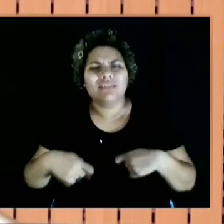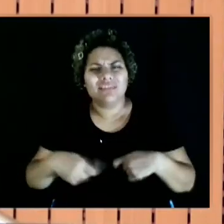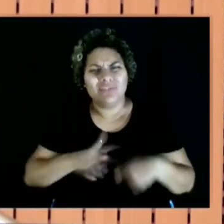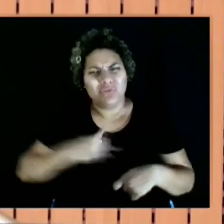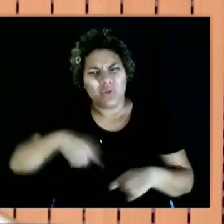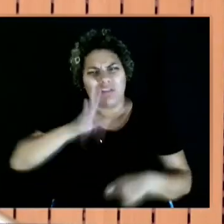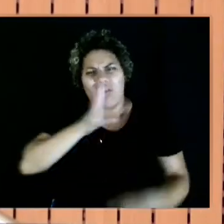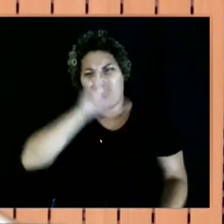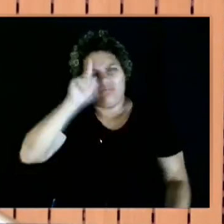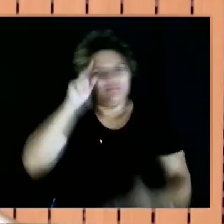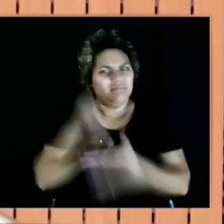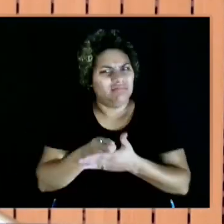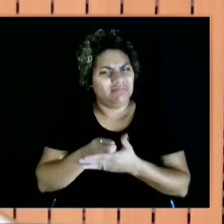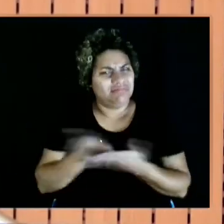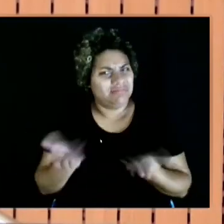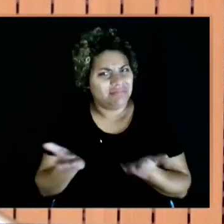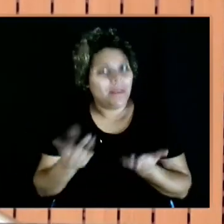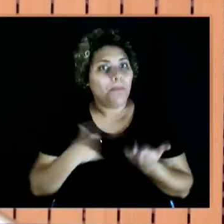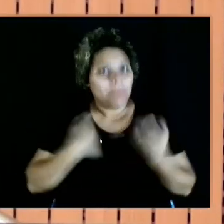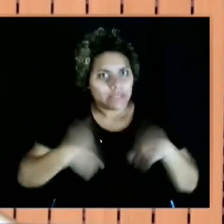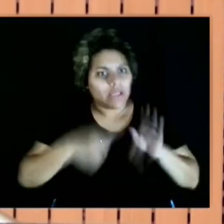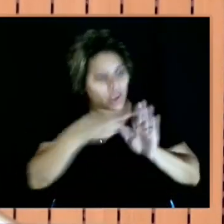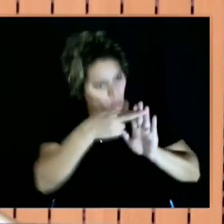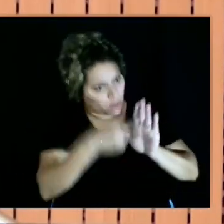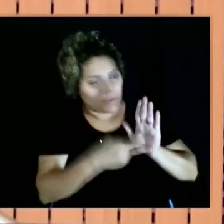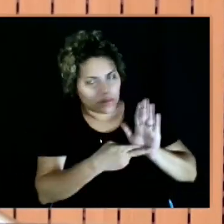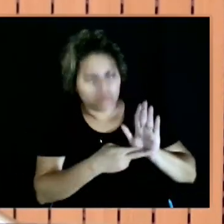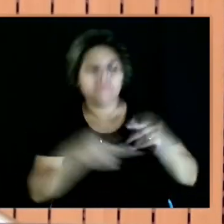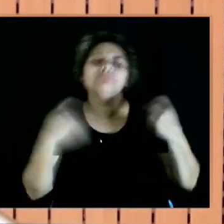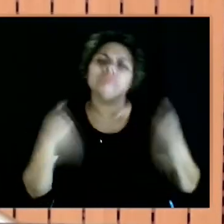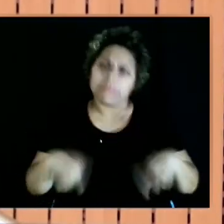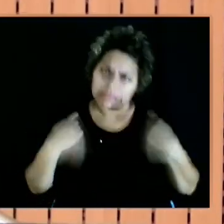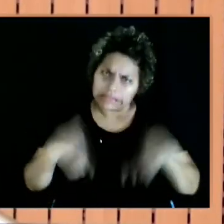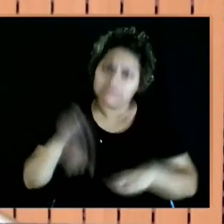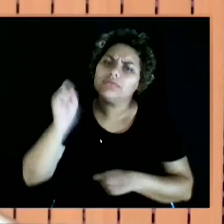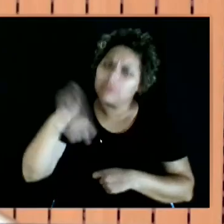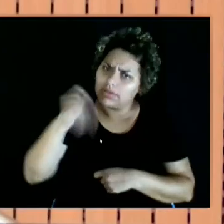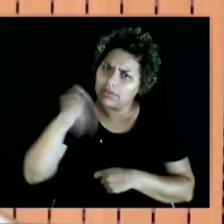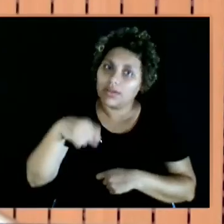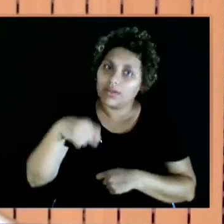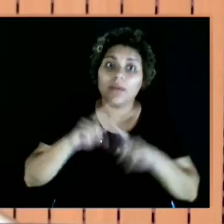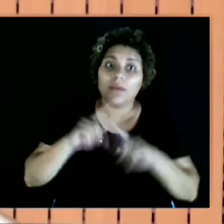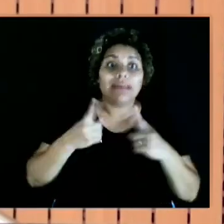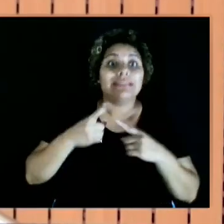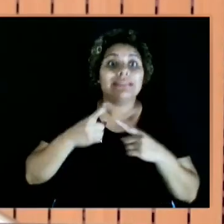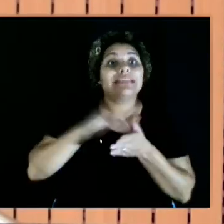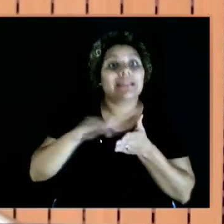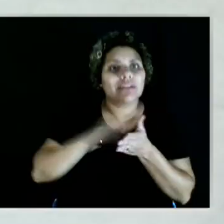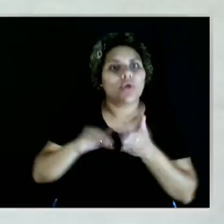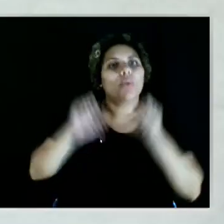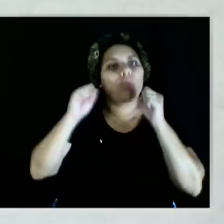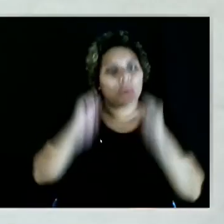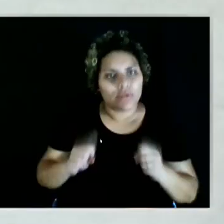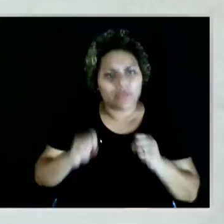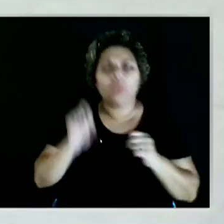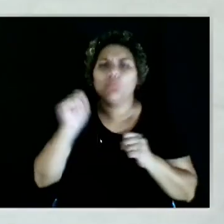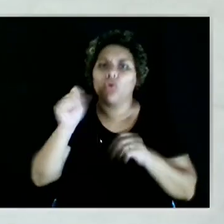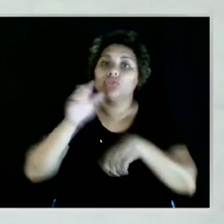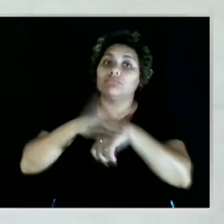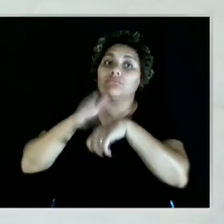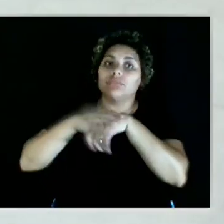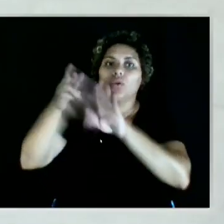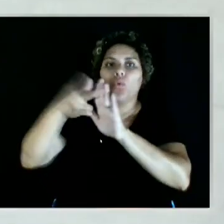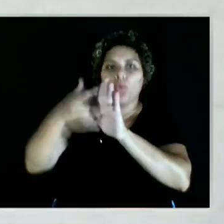ter regulamentação? Sim, precisa ter regulamentação. A Secretaria pode regulamentar isso? Eu acho que é um